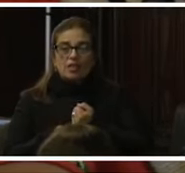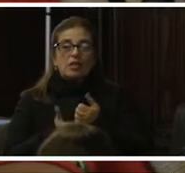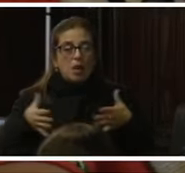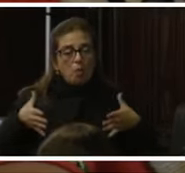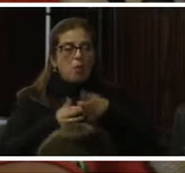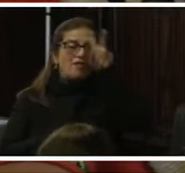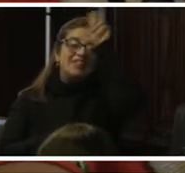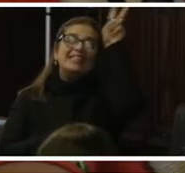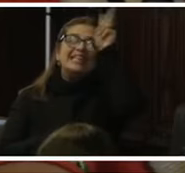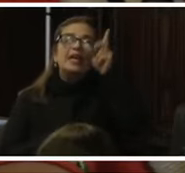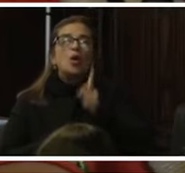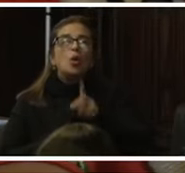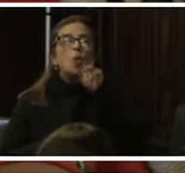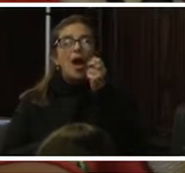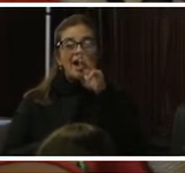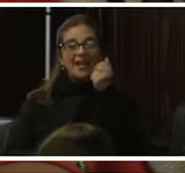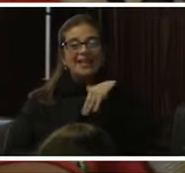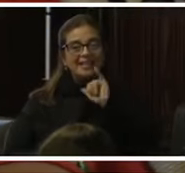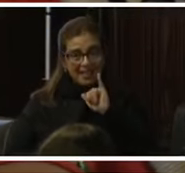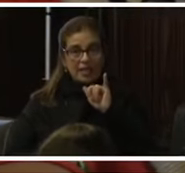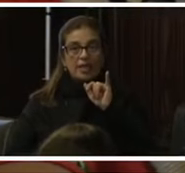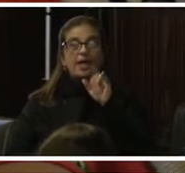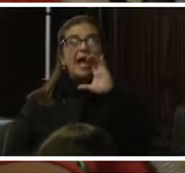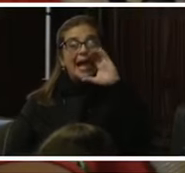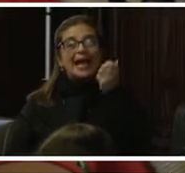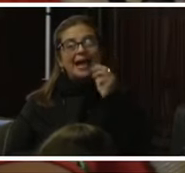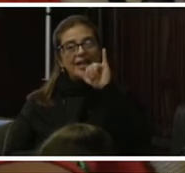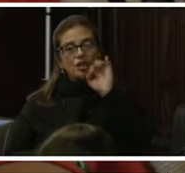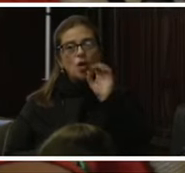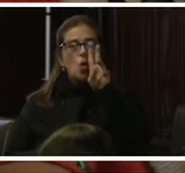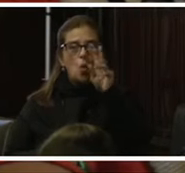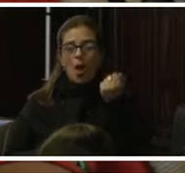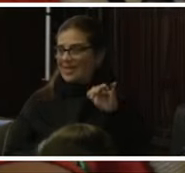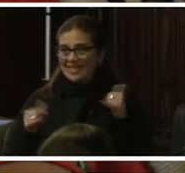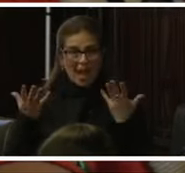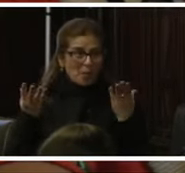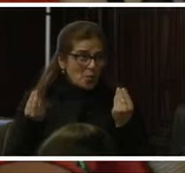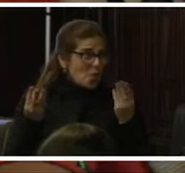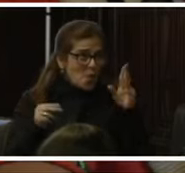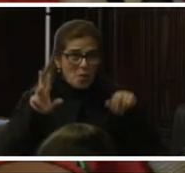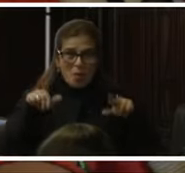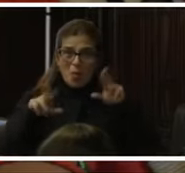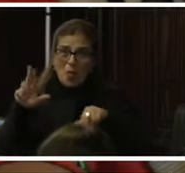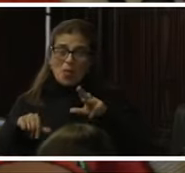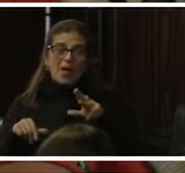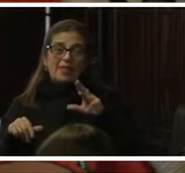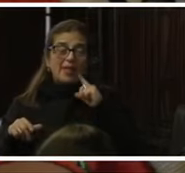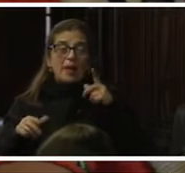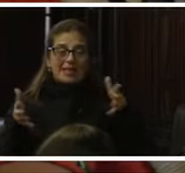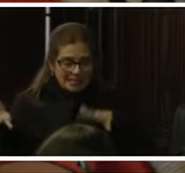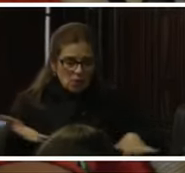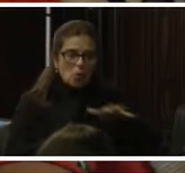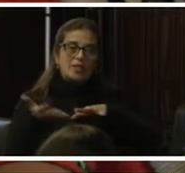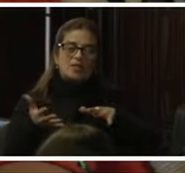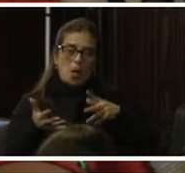indígena guarani caiu am e nós já morreram bastante por causa desse marco temporal